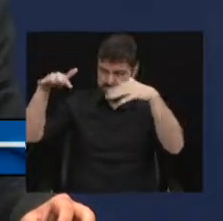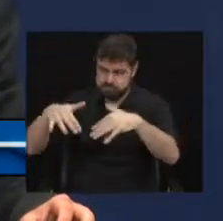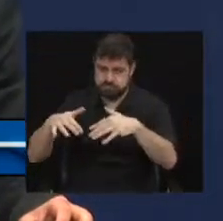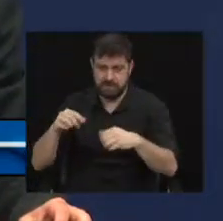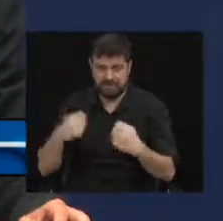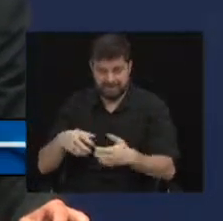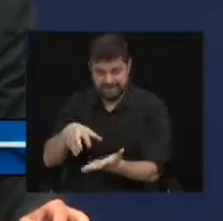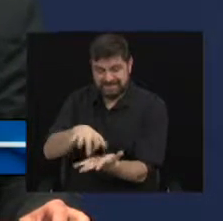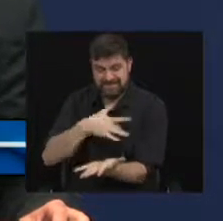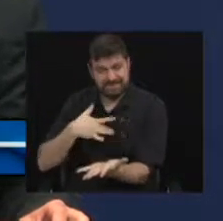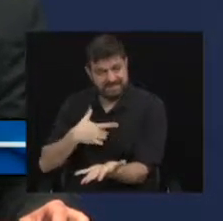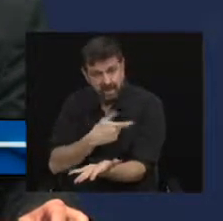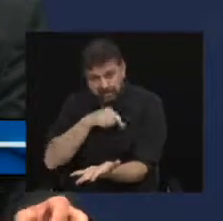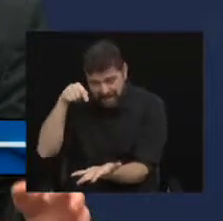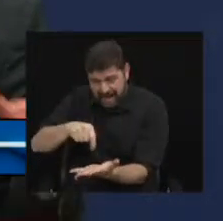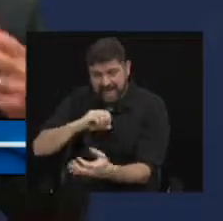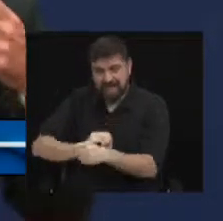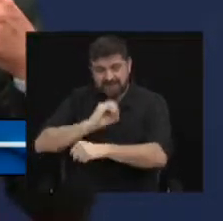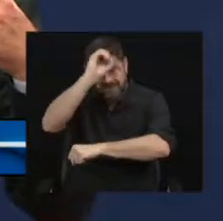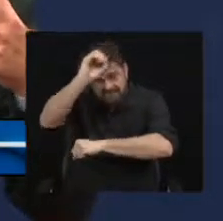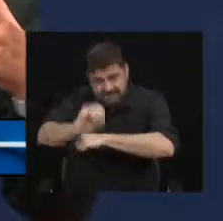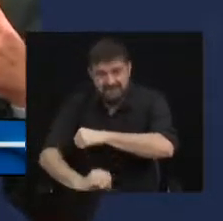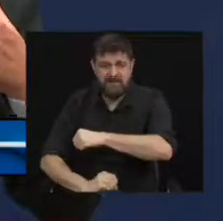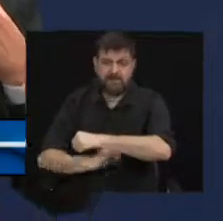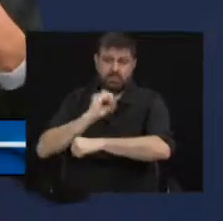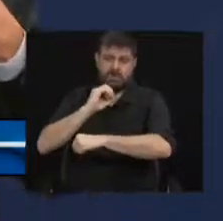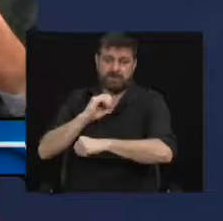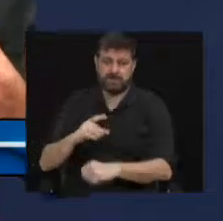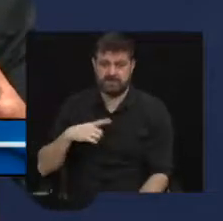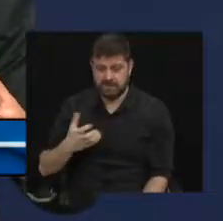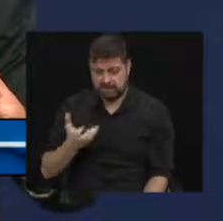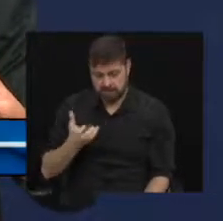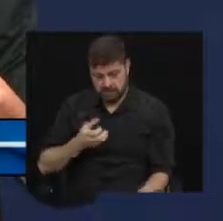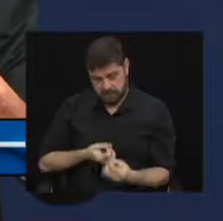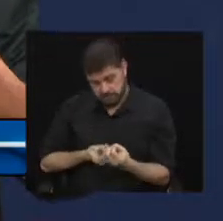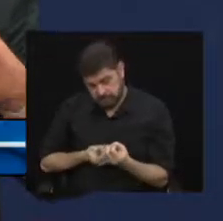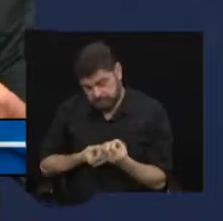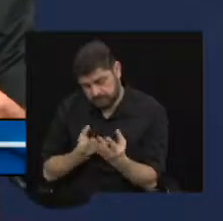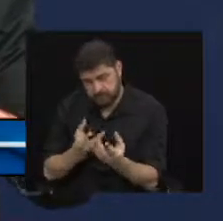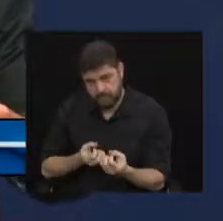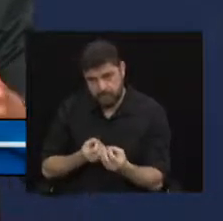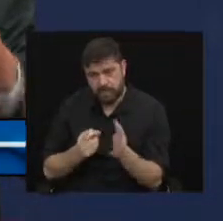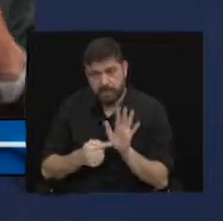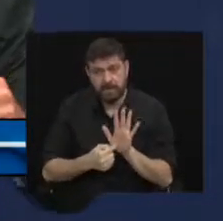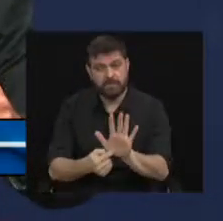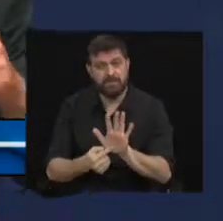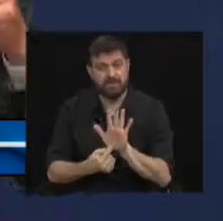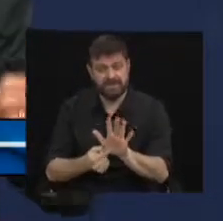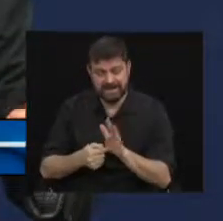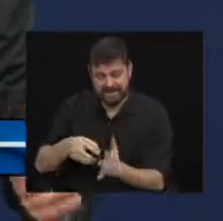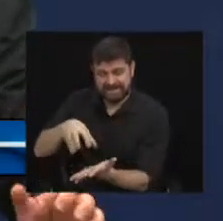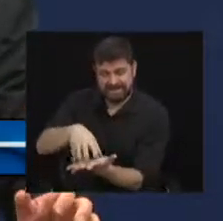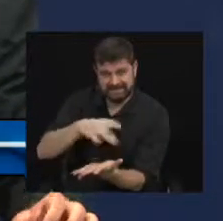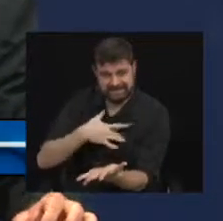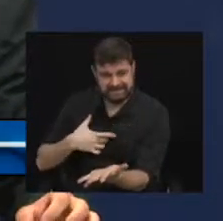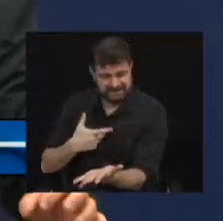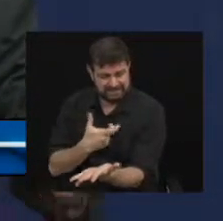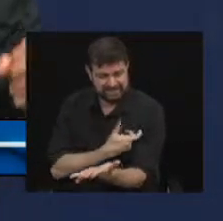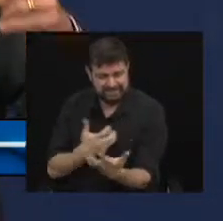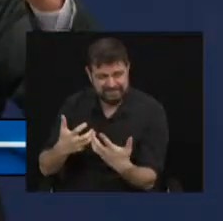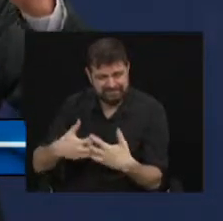a reivindicação antiga daqueles trabalhadores, que seria o funcionamento mais intenso,